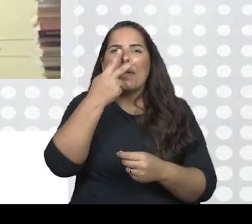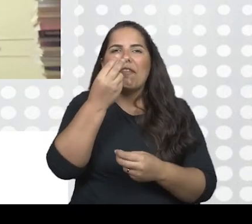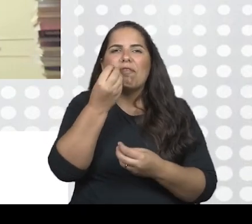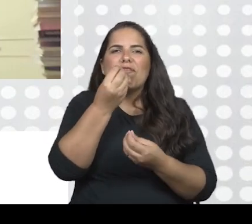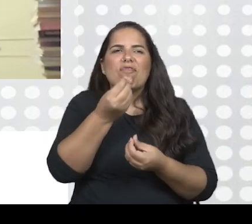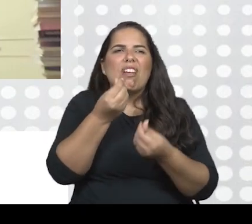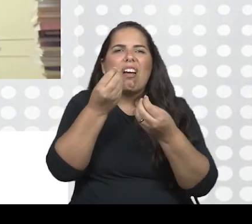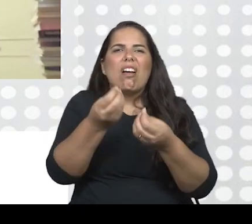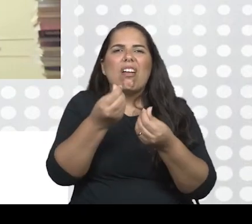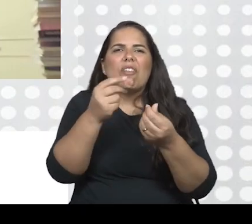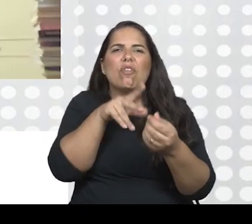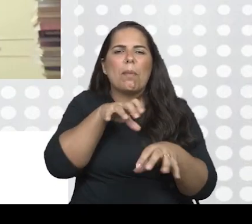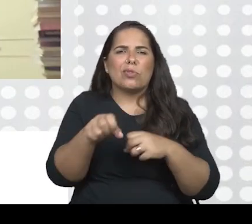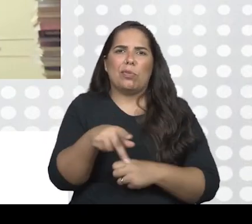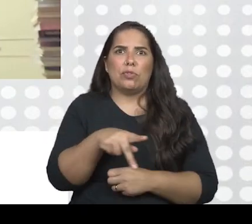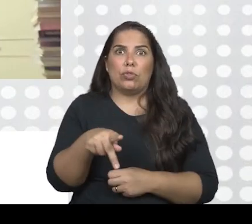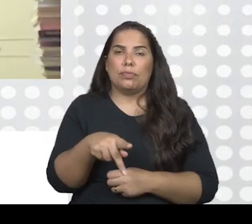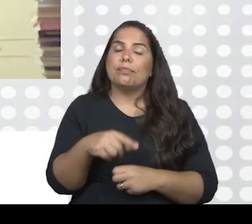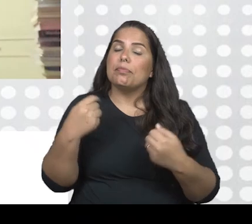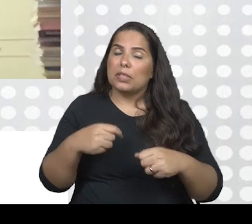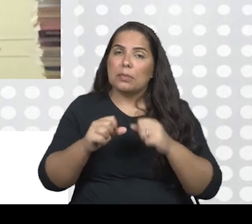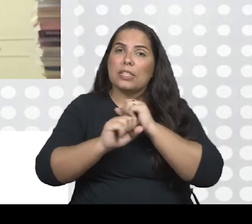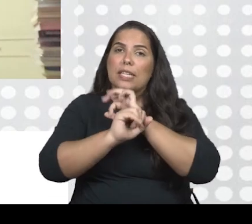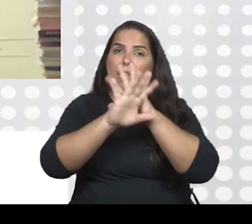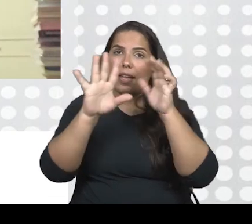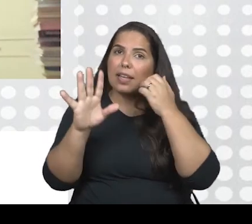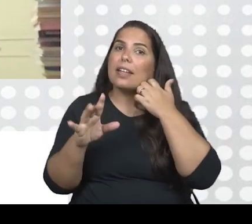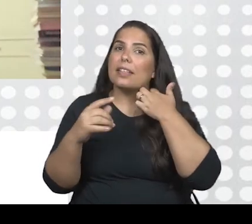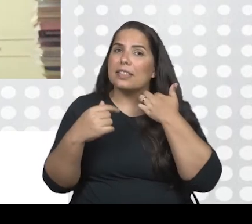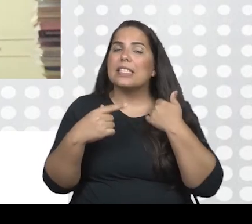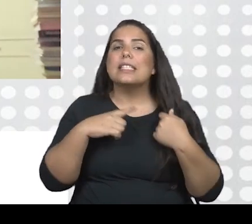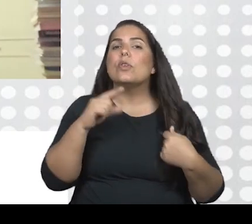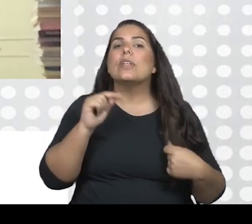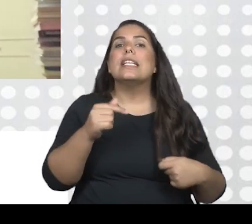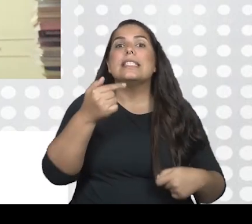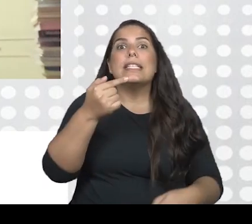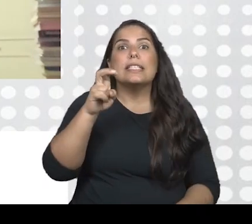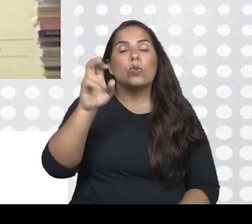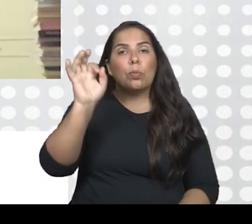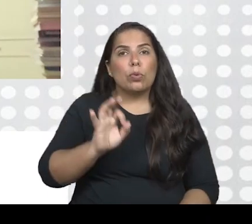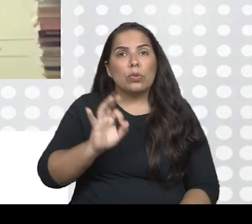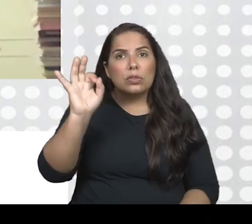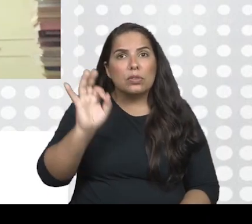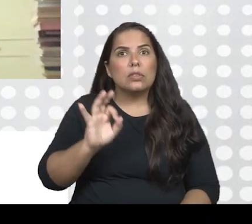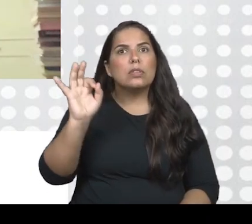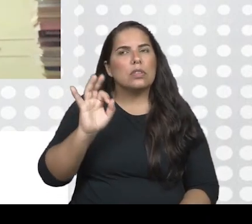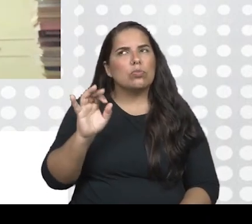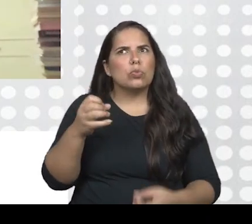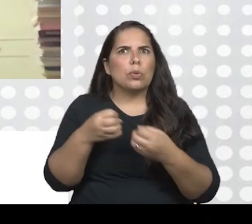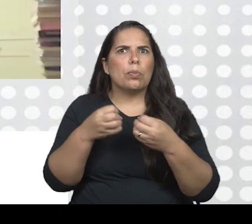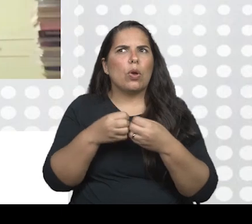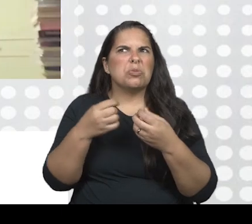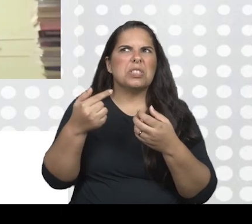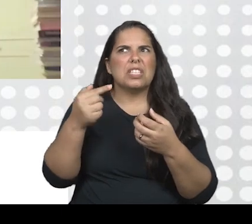fragilidade na formação de professores. Precisamos ter clareza que cerca de 75% muito